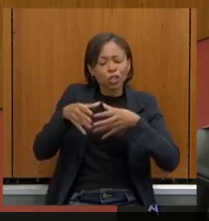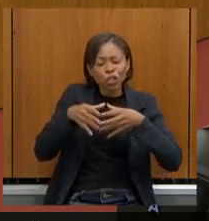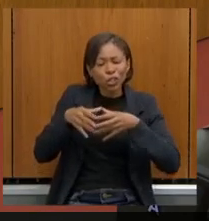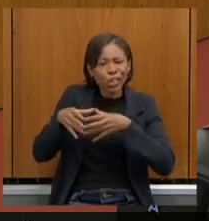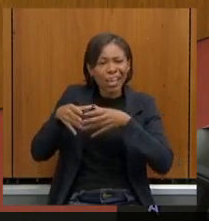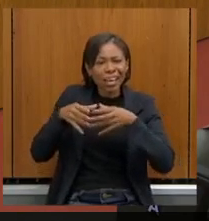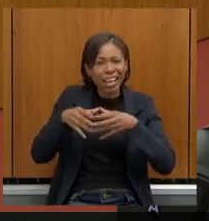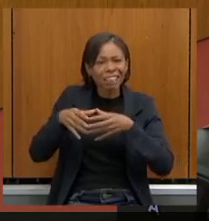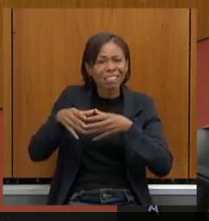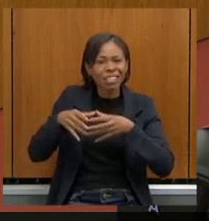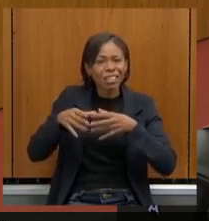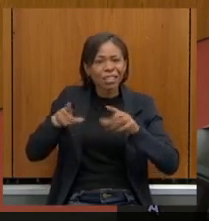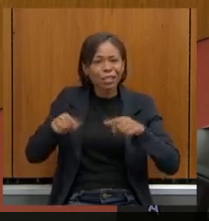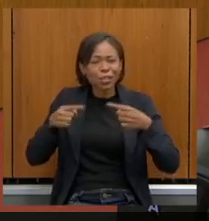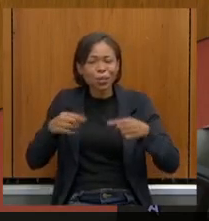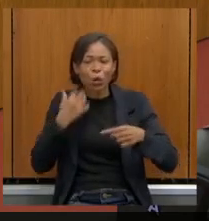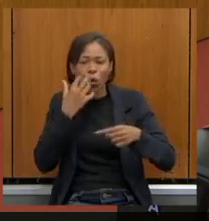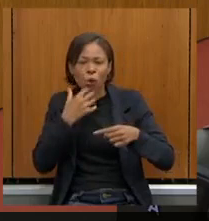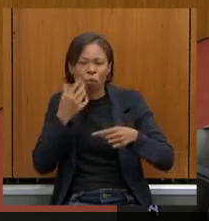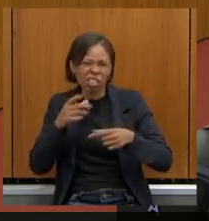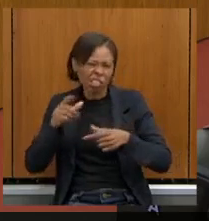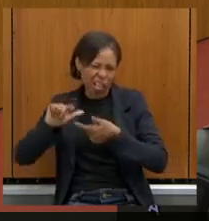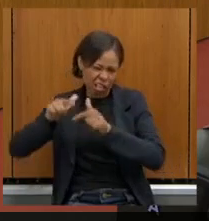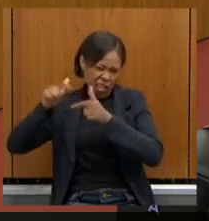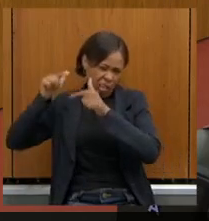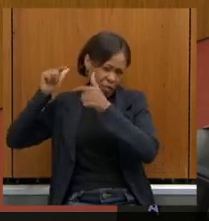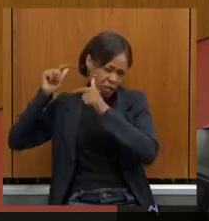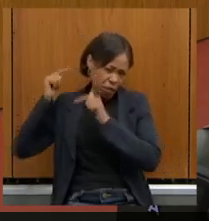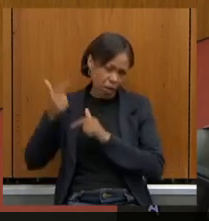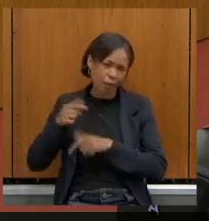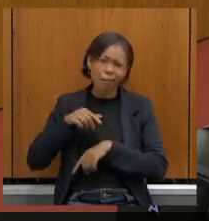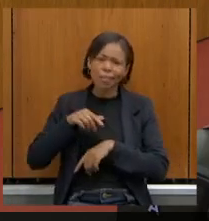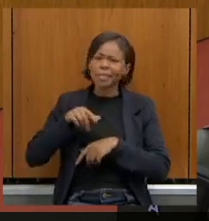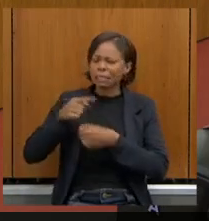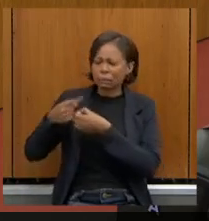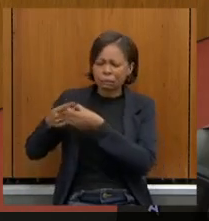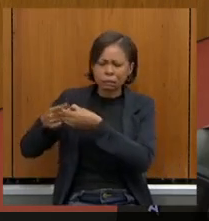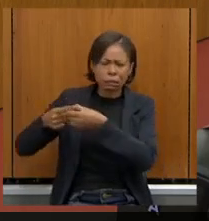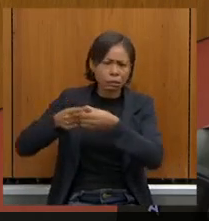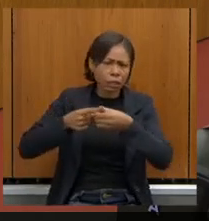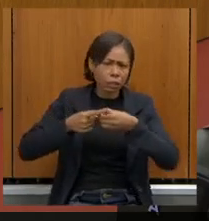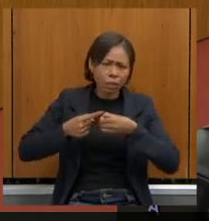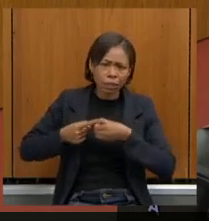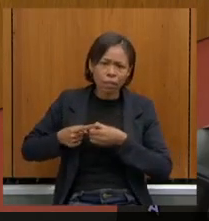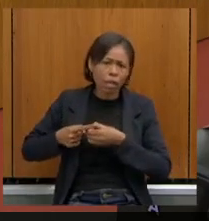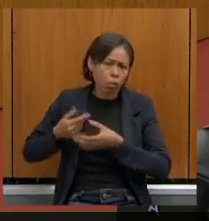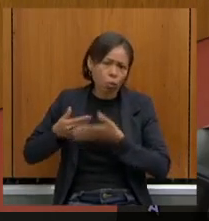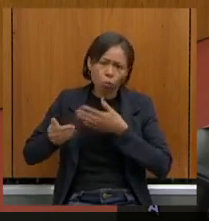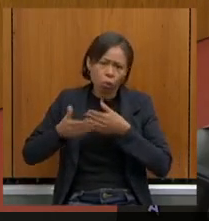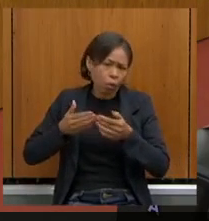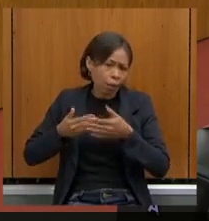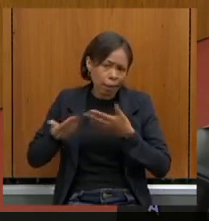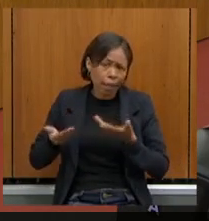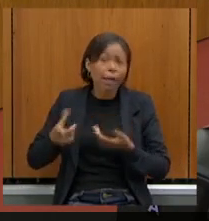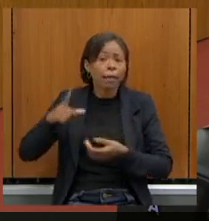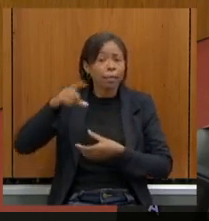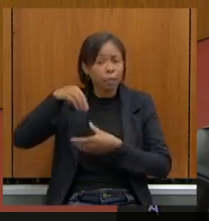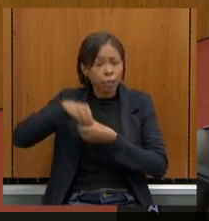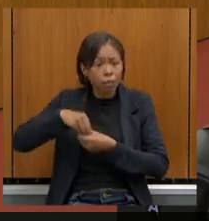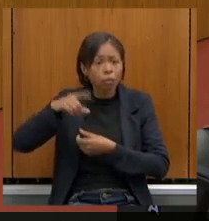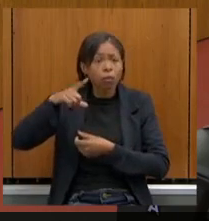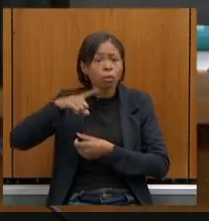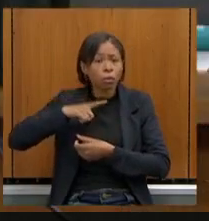tradicionais, toda a cidade, São Gotardo, Martinho Campos, seja qual for a cidade de Minas, tem uma banda,